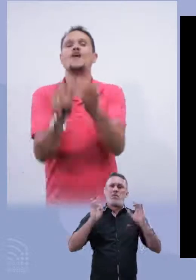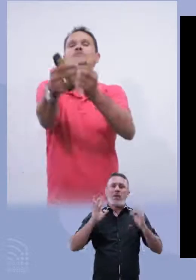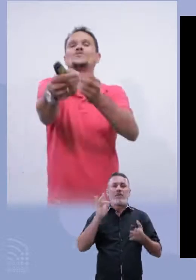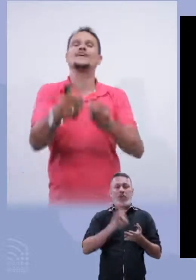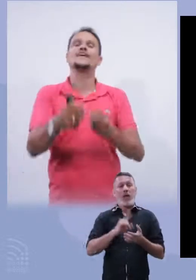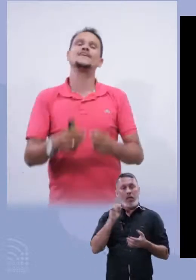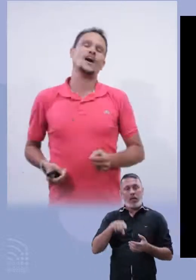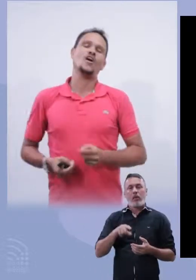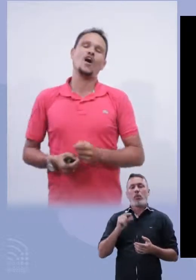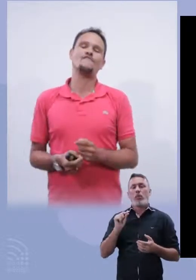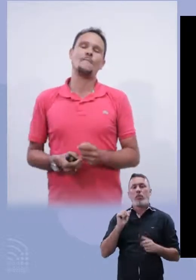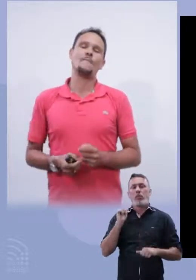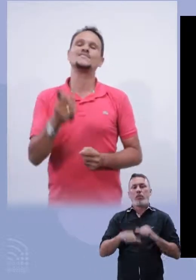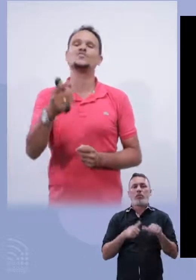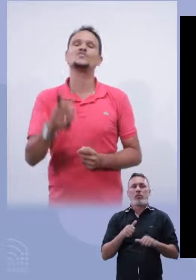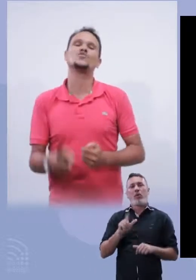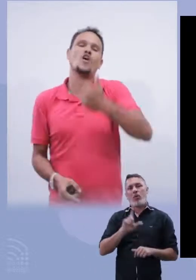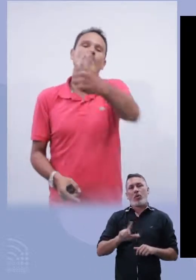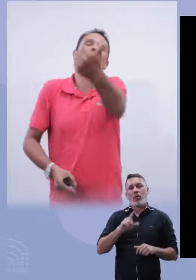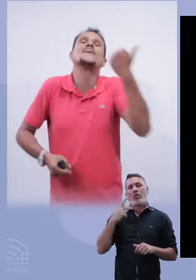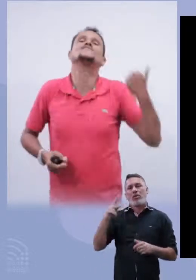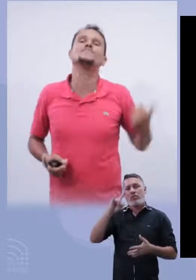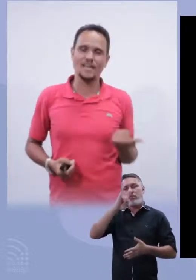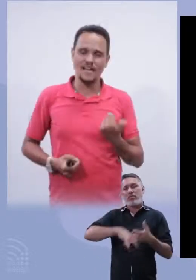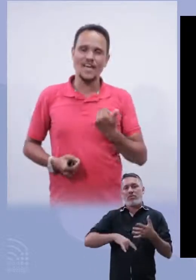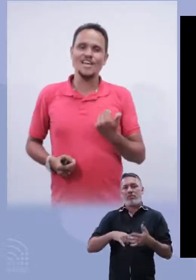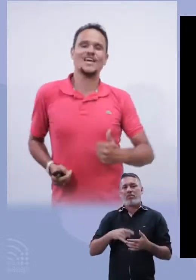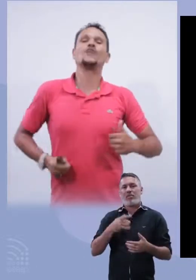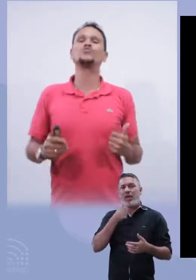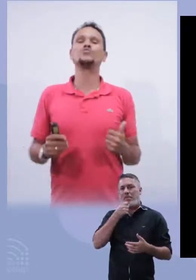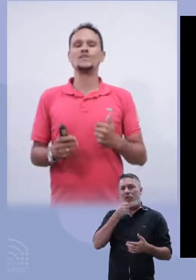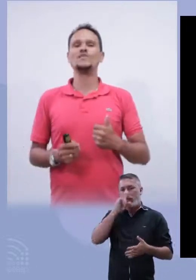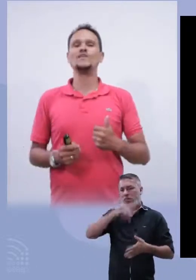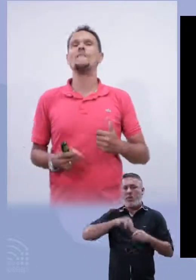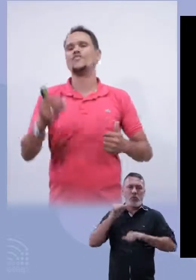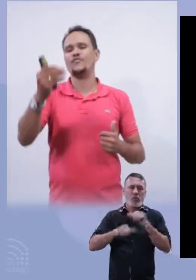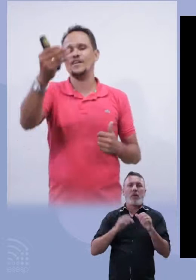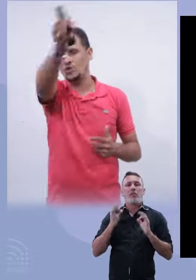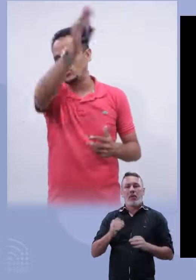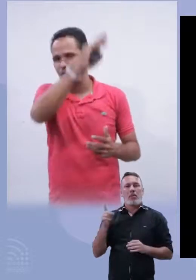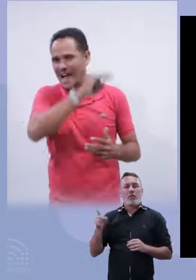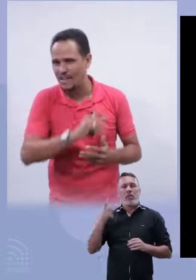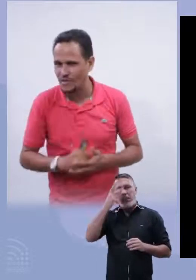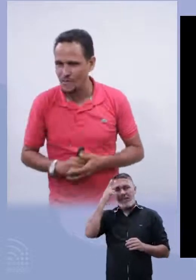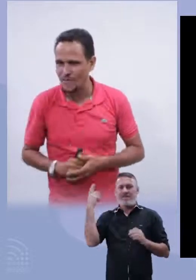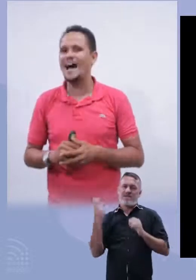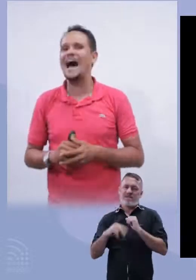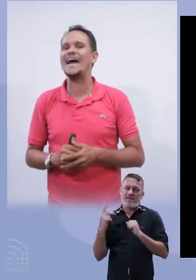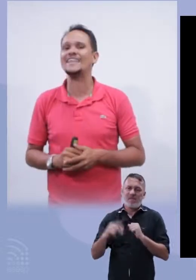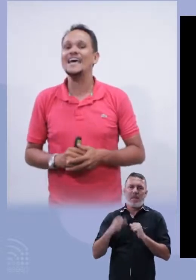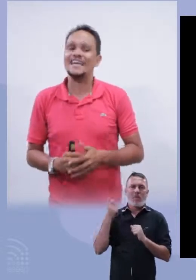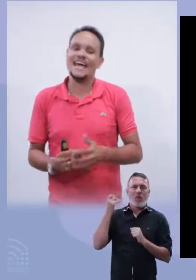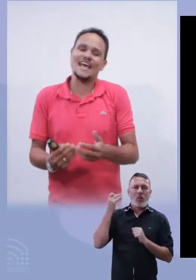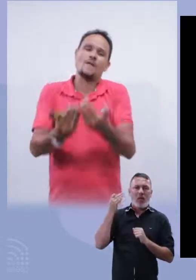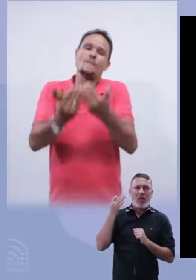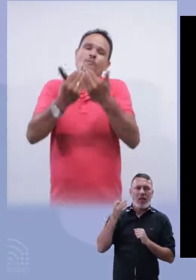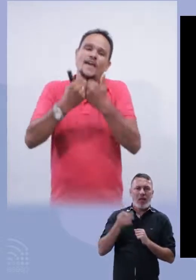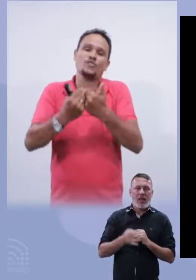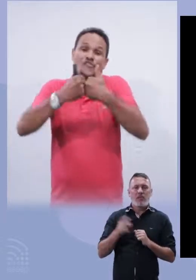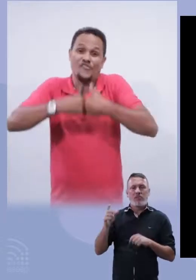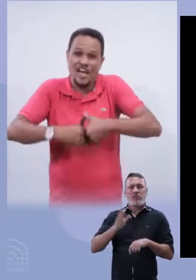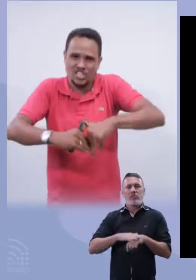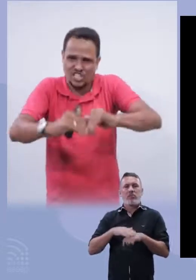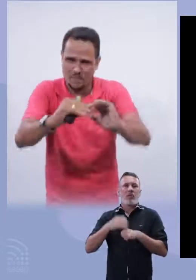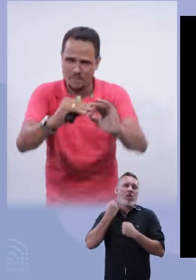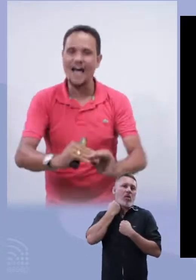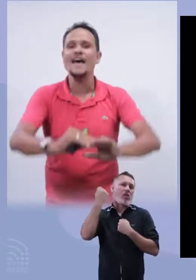verdade, foi a mudança, obviamente, da certidão de óbito do Vladimir. Chegaram à conclusão que realmente ele foi torturado na madrugada e ele acaba